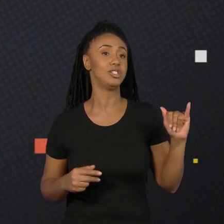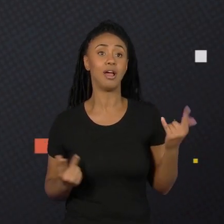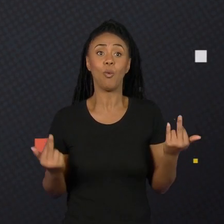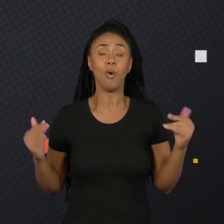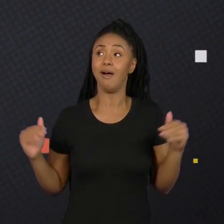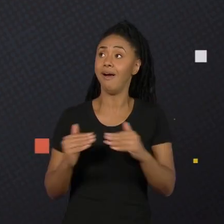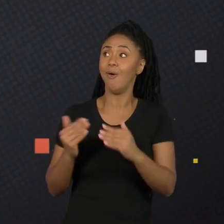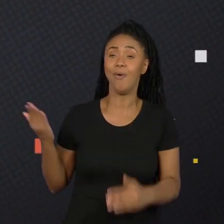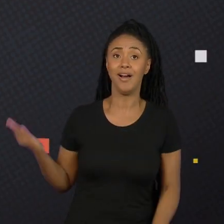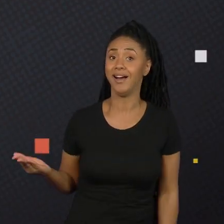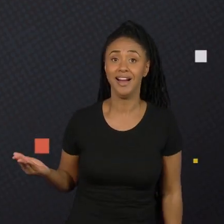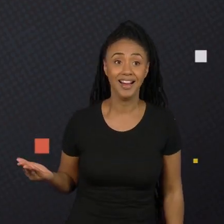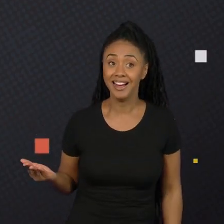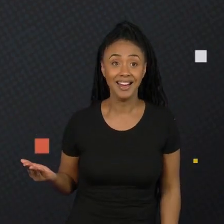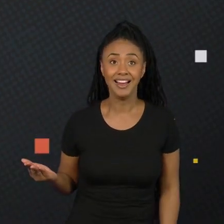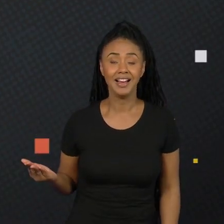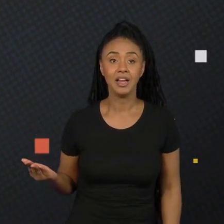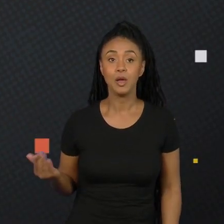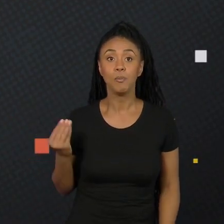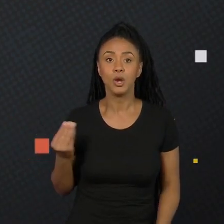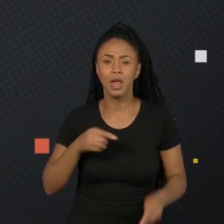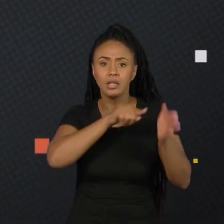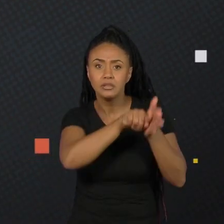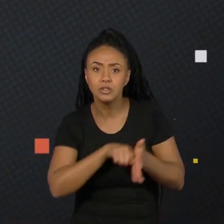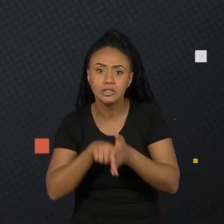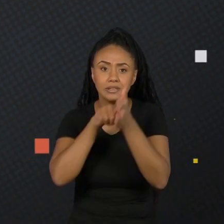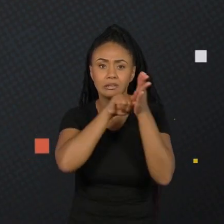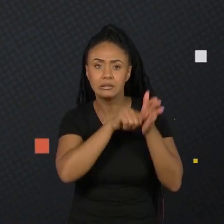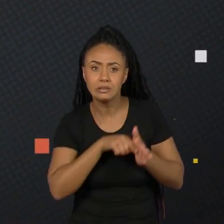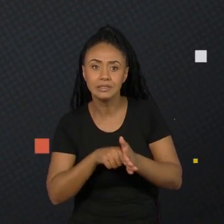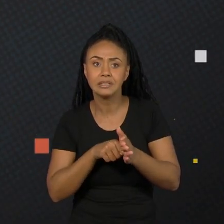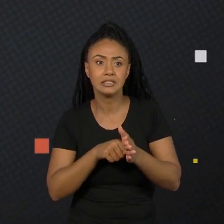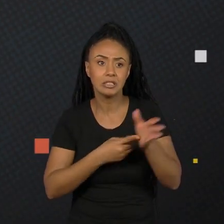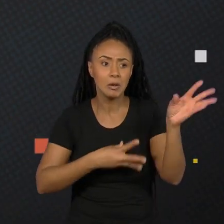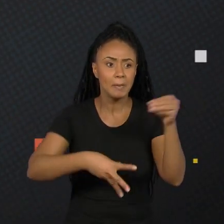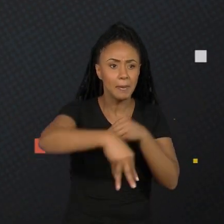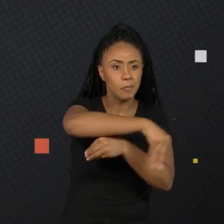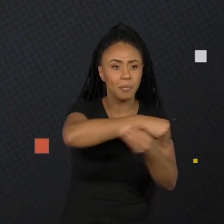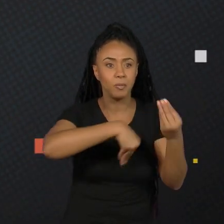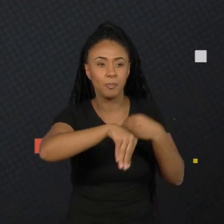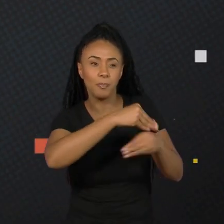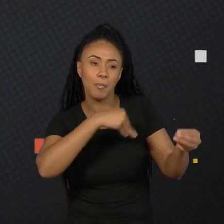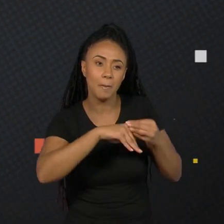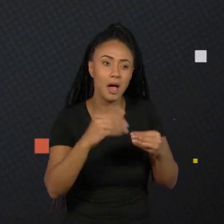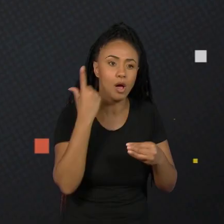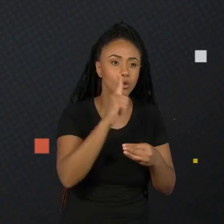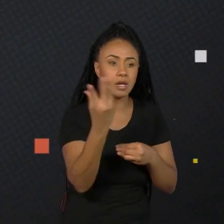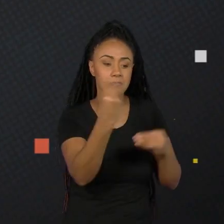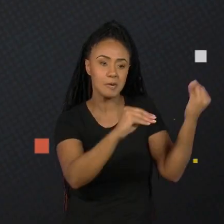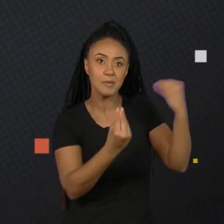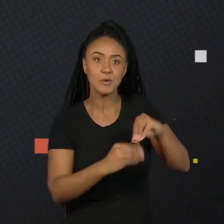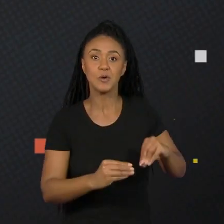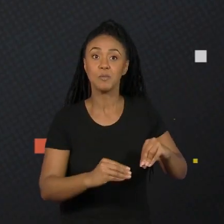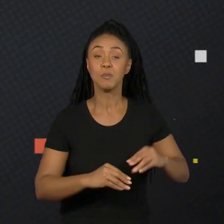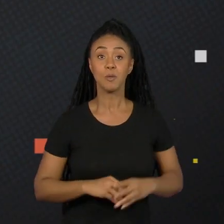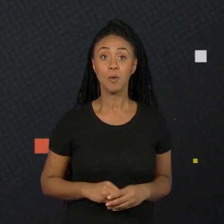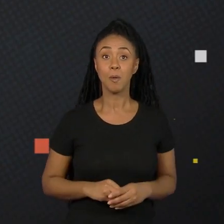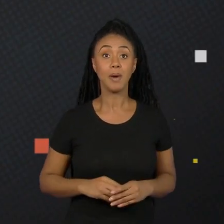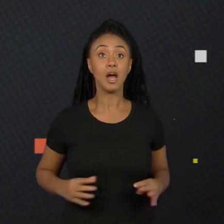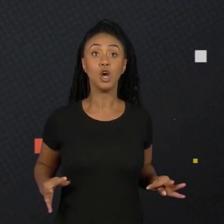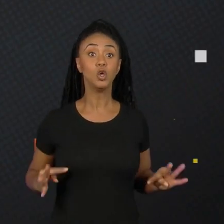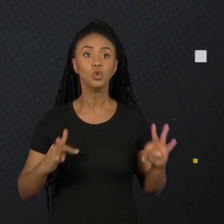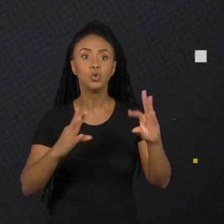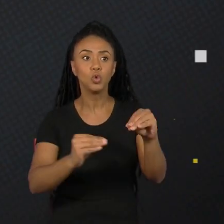Ele é um cientista, além de alquimista. Usufruir da sua presença e das